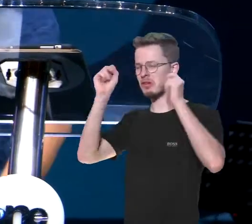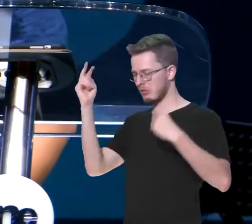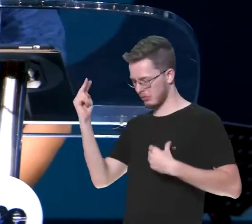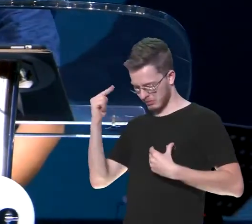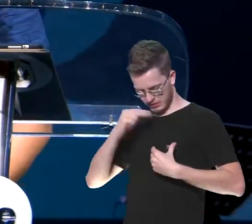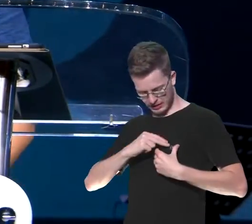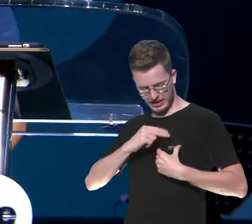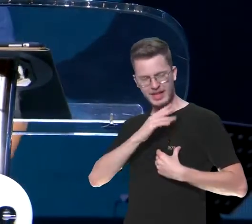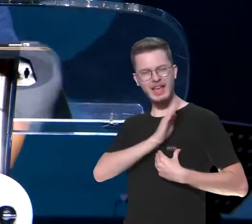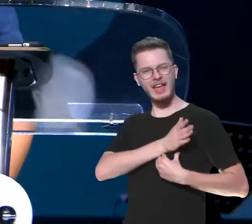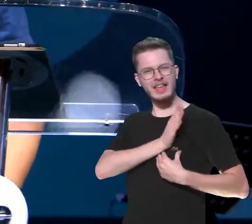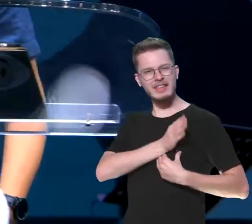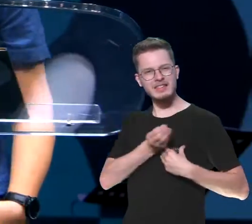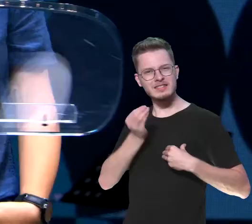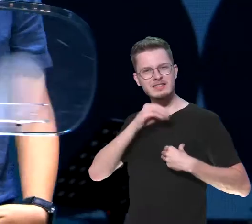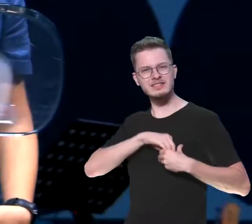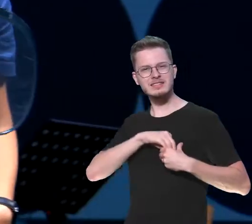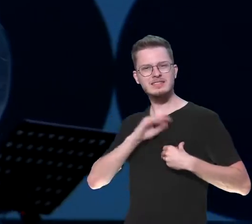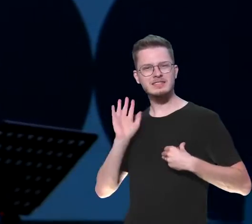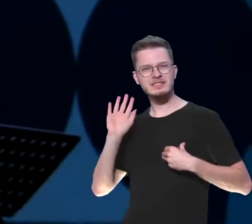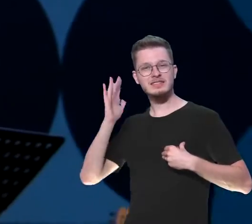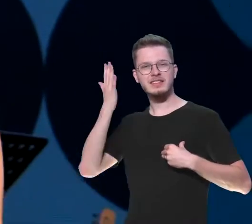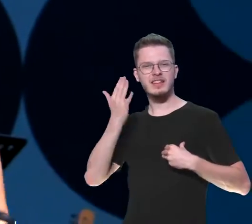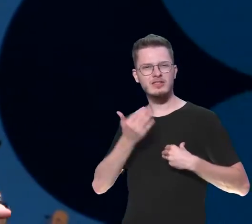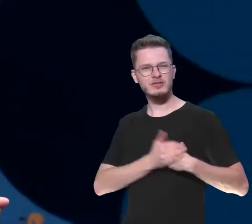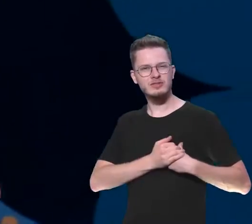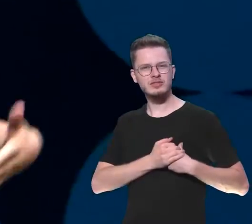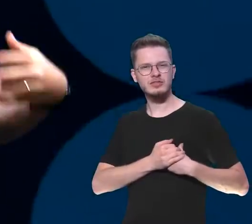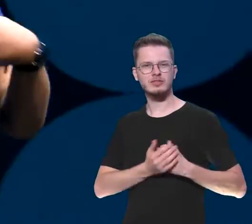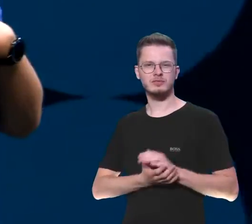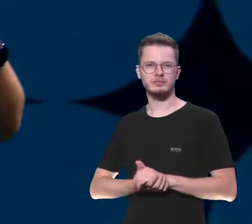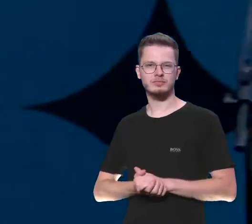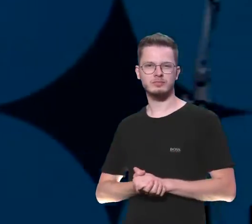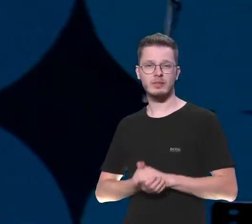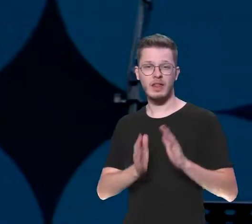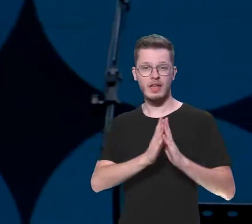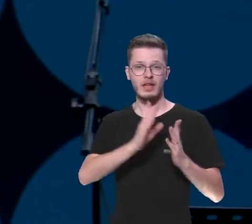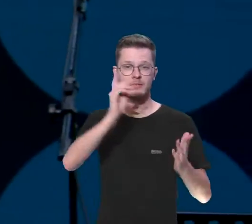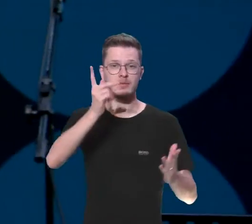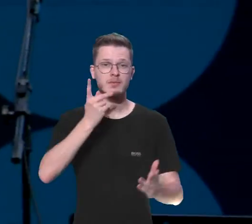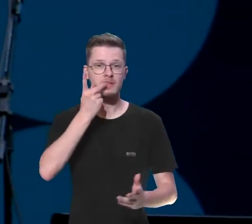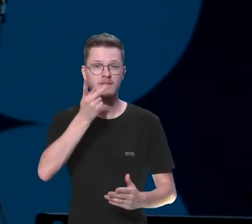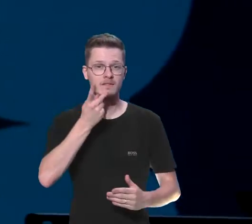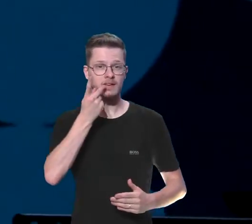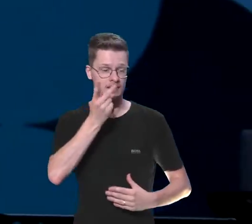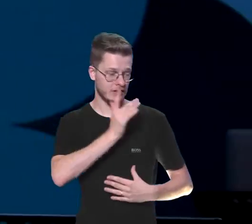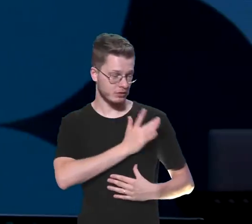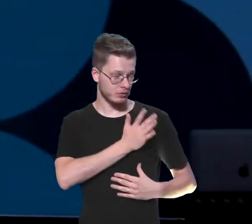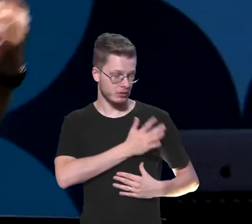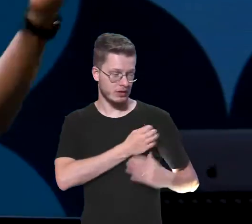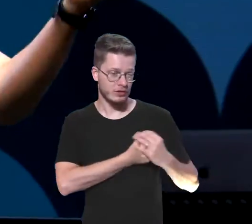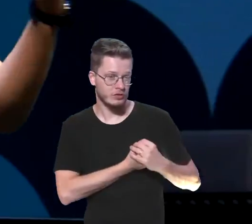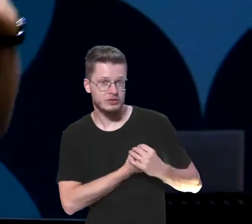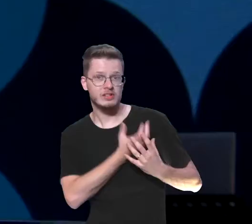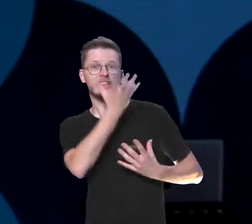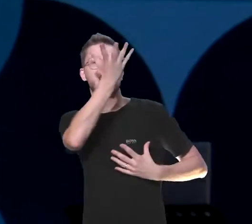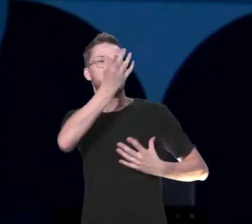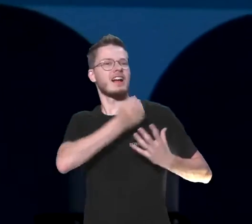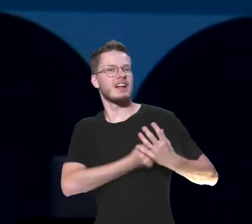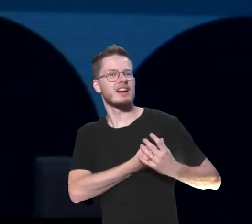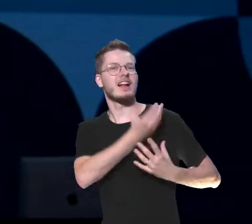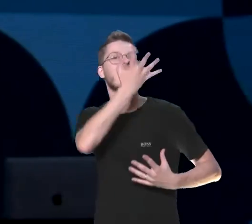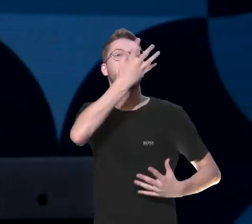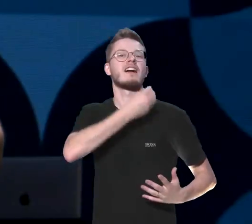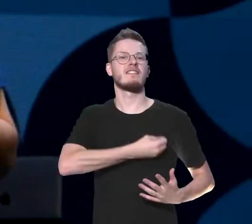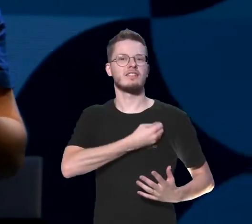fala que do coração jorram as fontes do quê? Da vida. E ele fala que nós temos